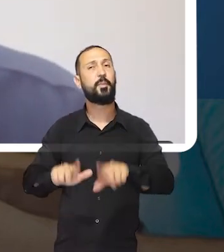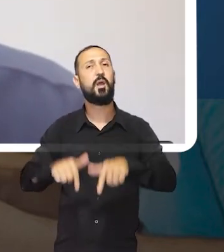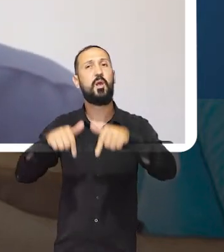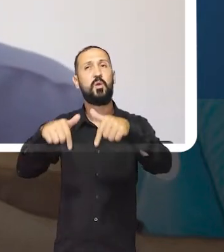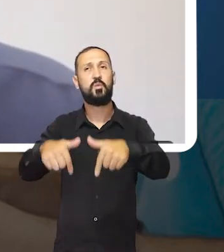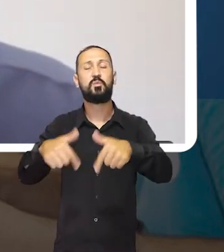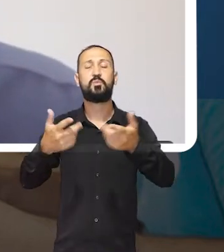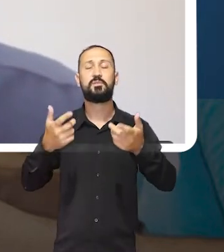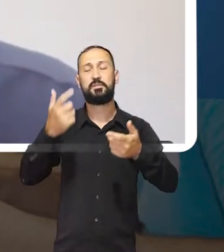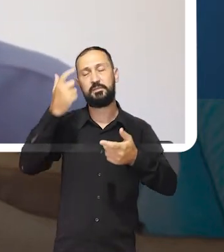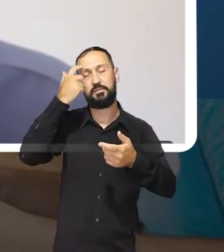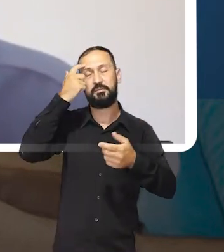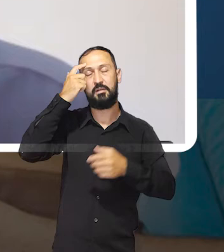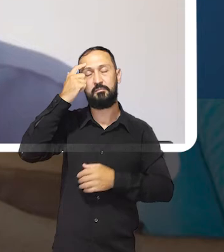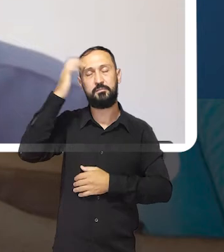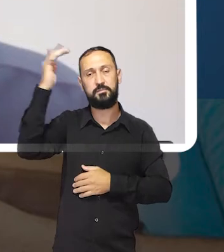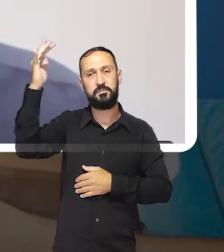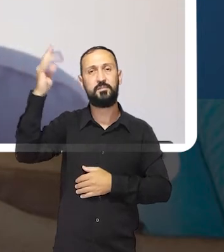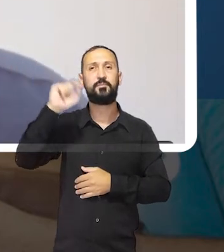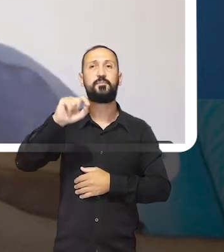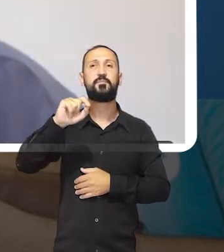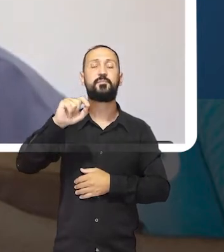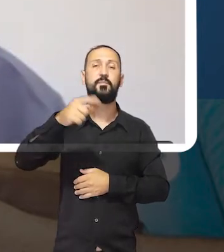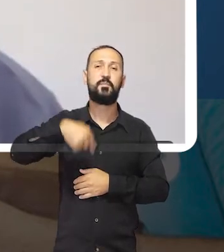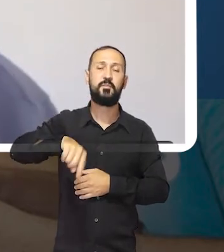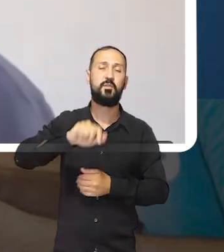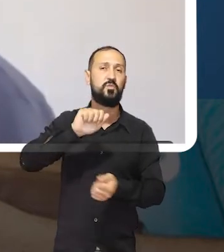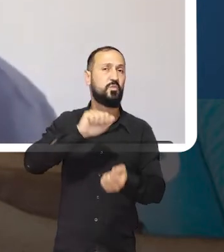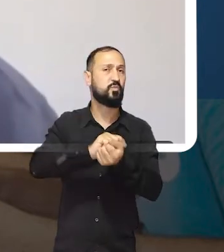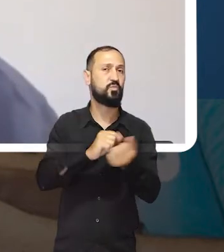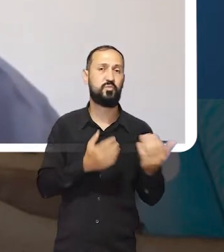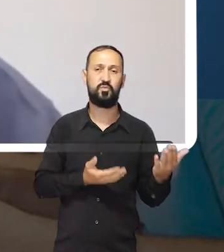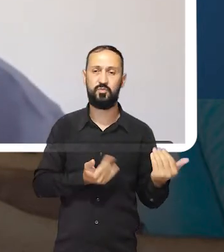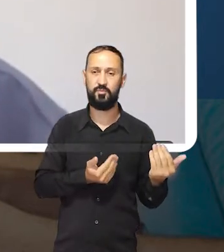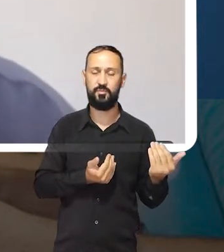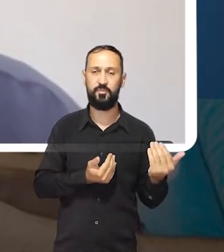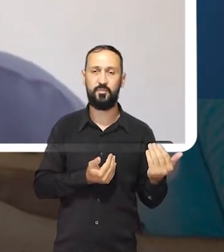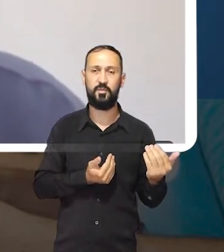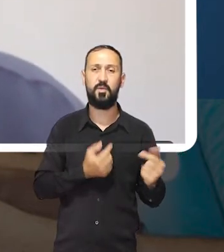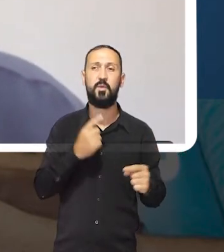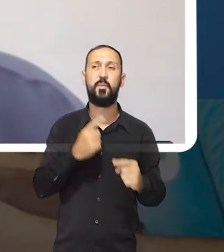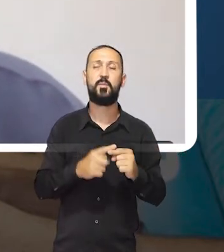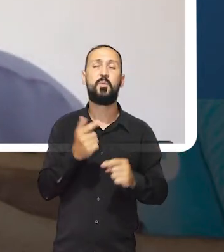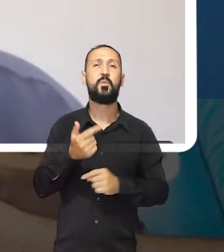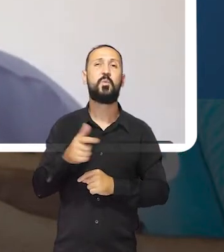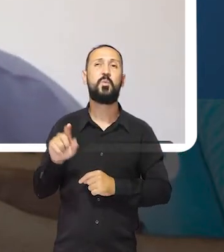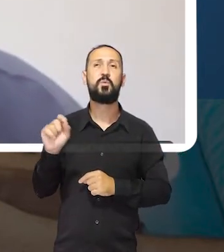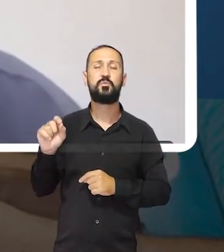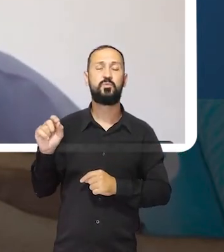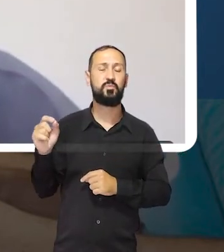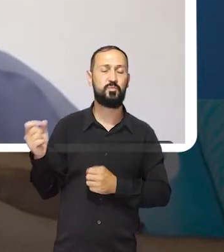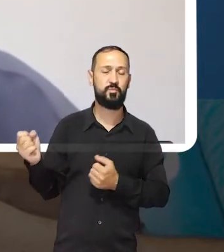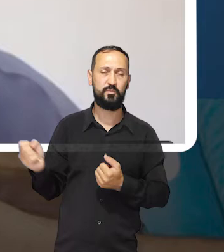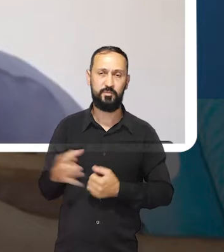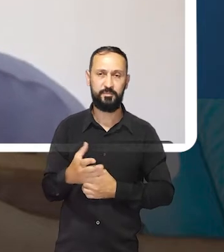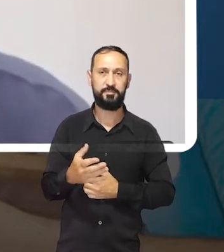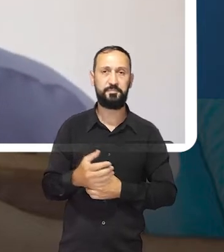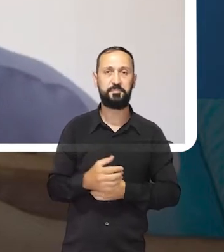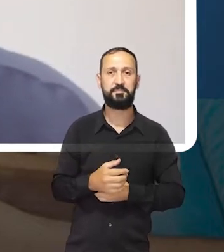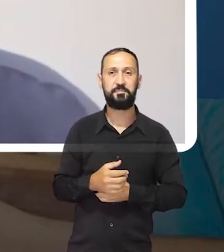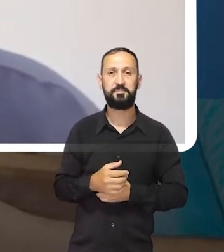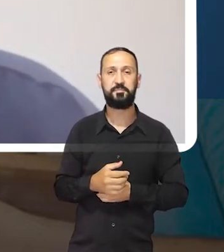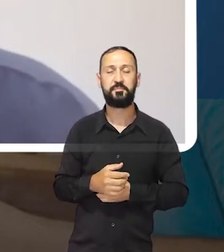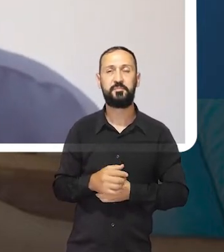essa luta mais ou menos imaginária está um tanto combalida entre os jovens, porque eles estão ocupados com outras coisas da modernidade,